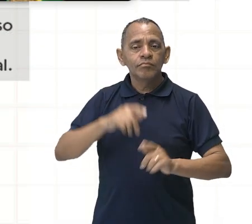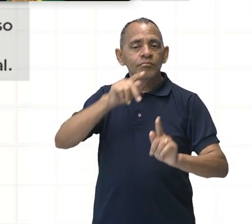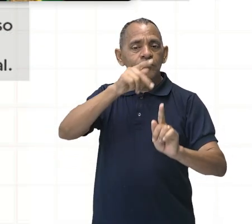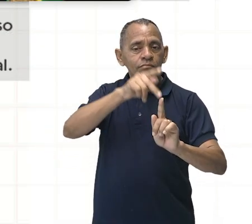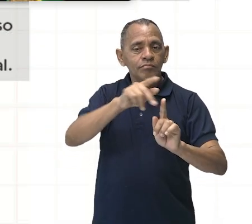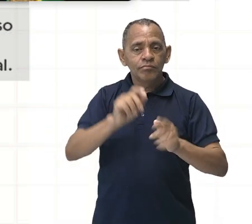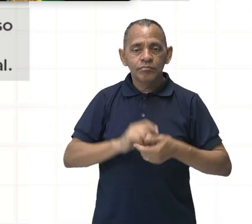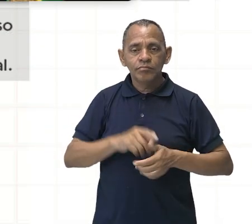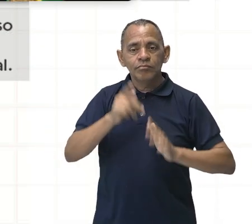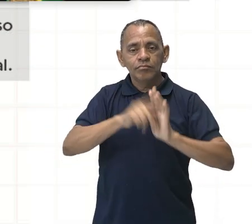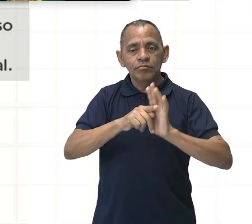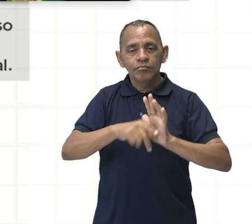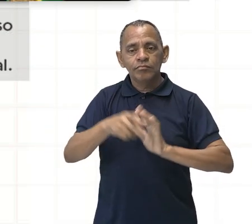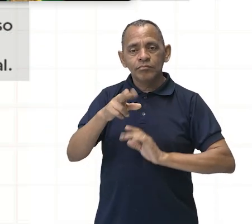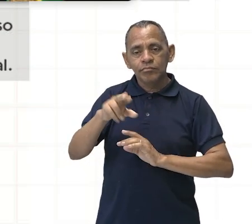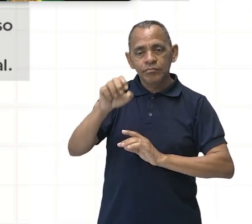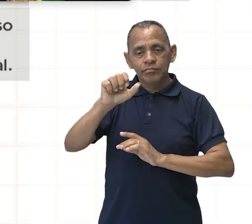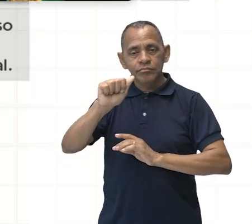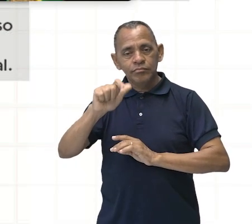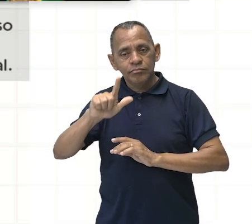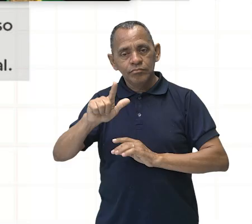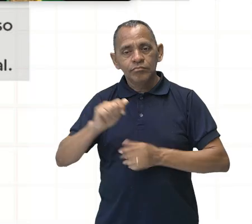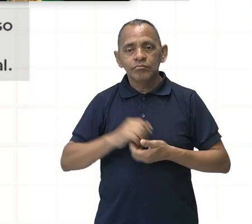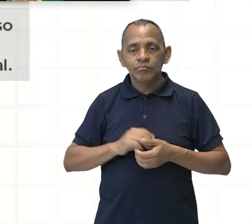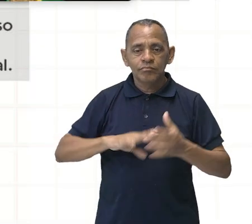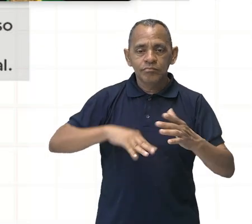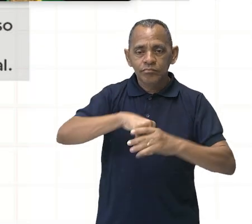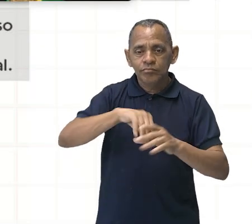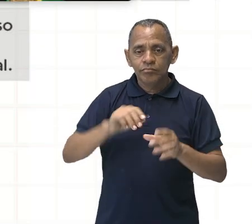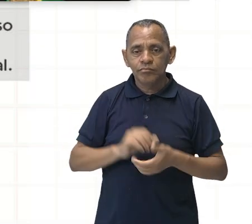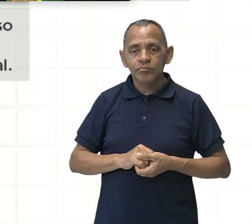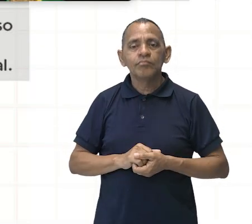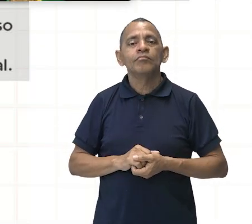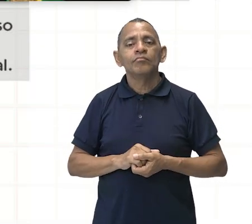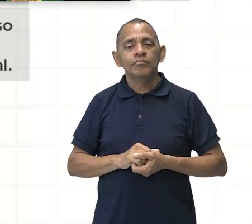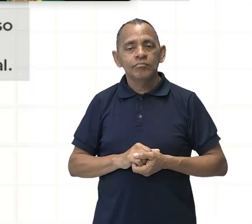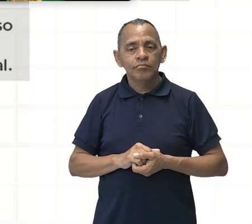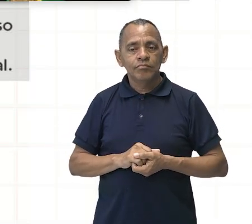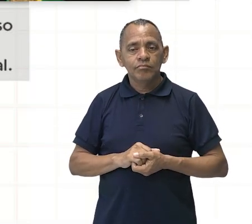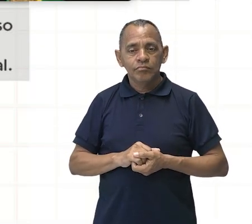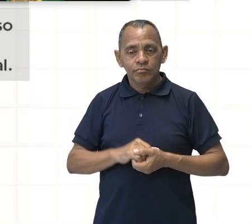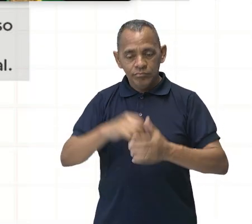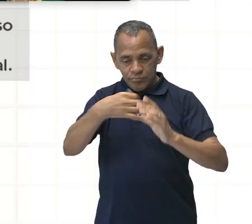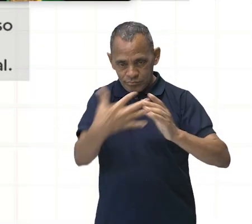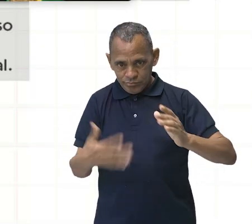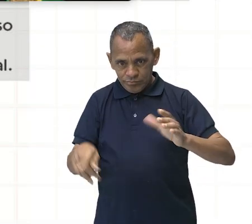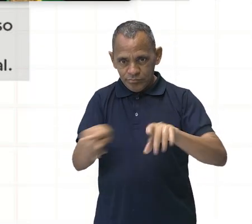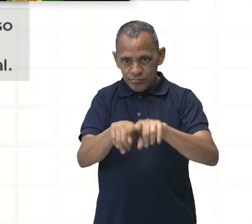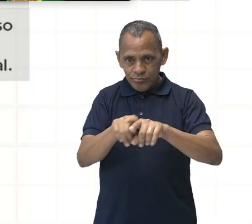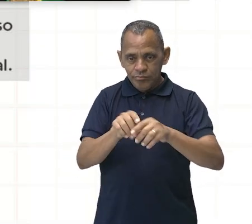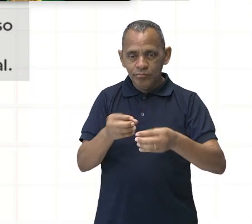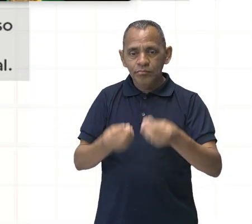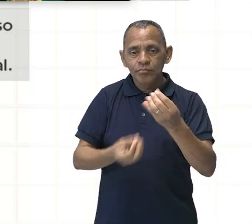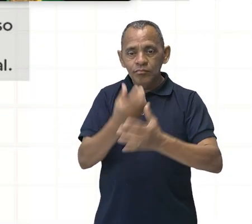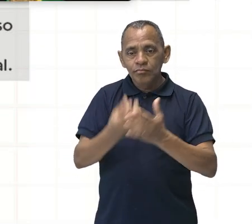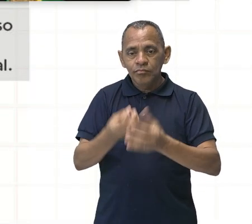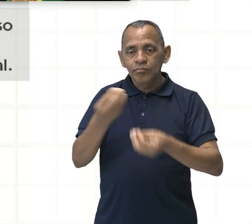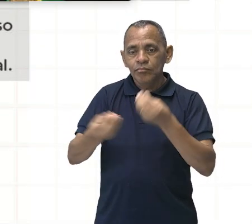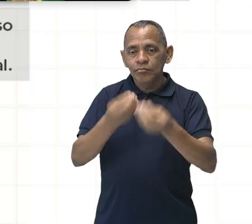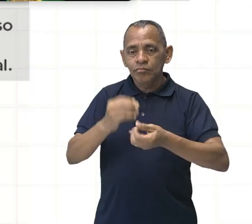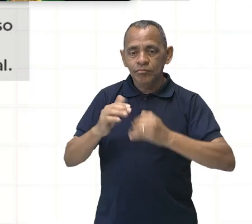Então, conjunto de medidas econômicas destinadas a estabilizar a moeda